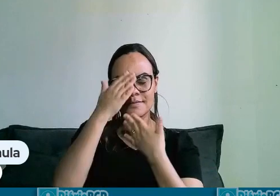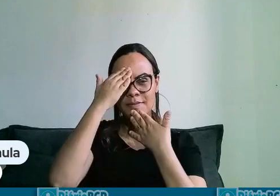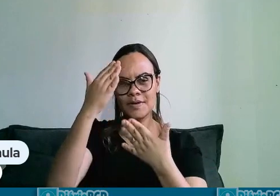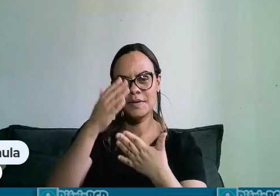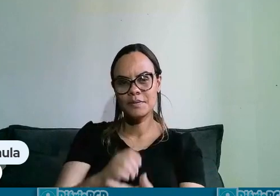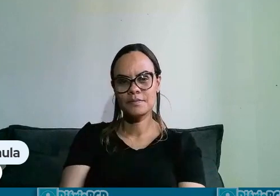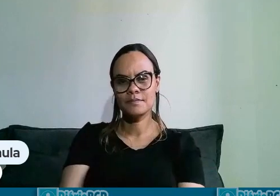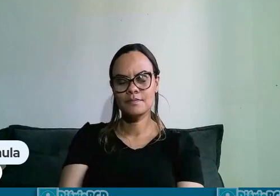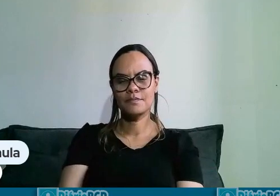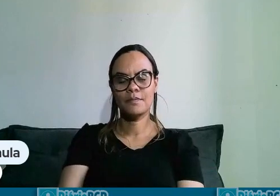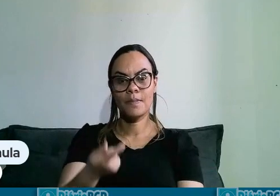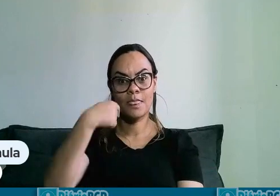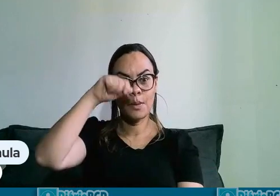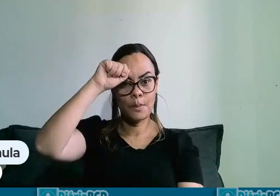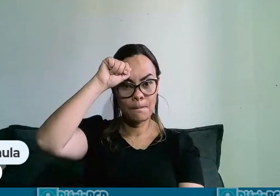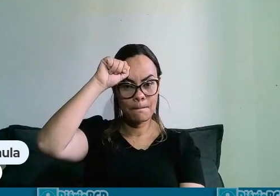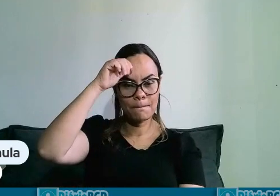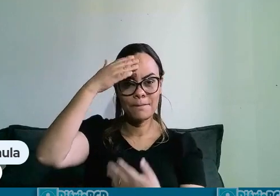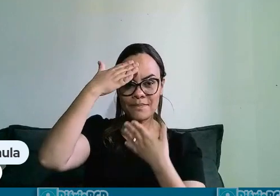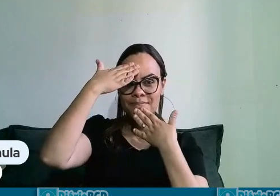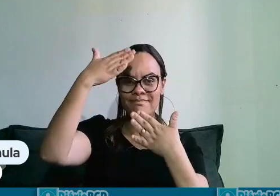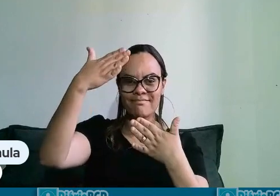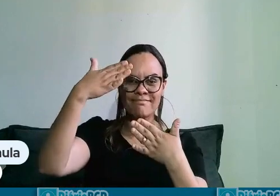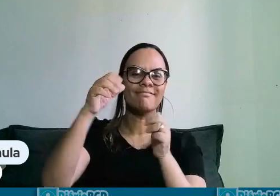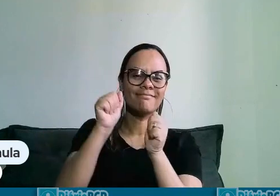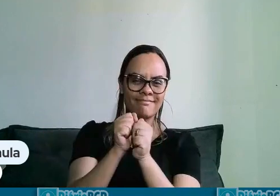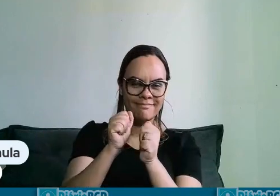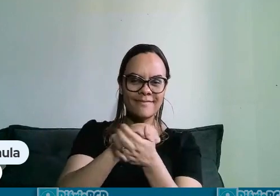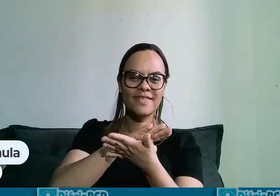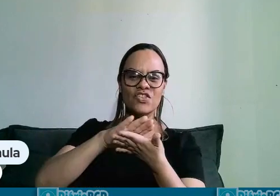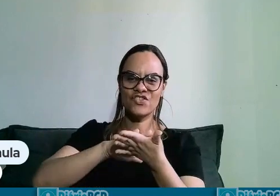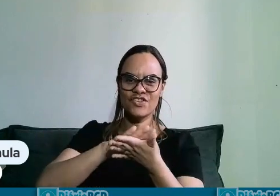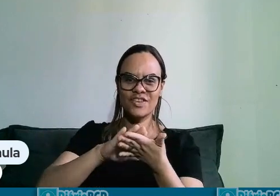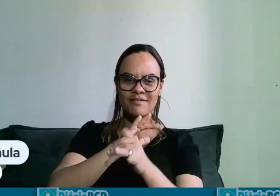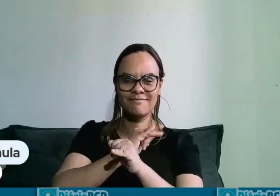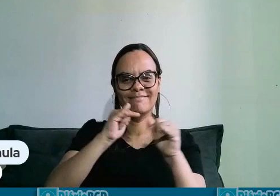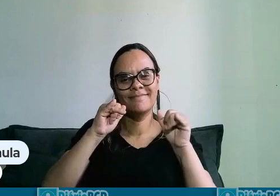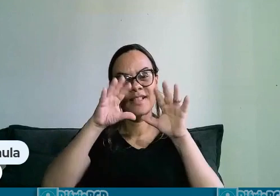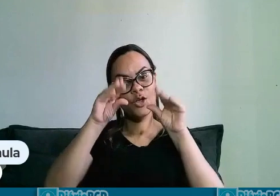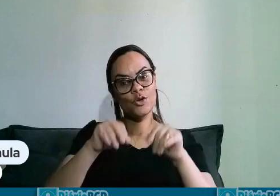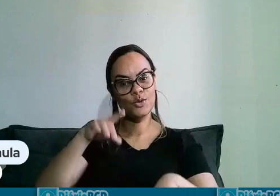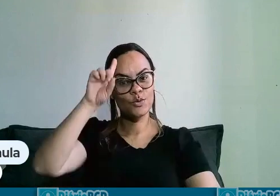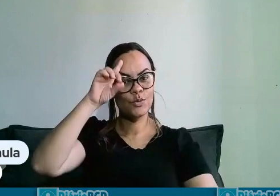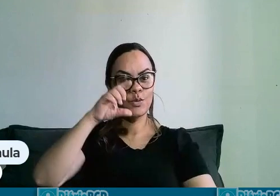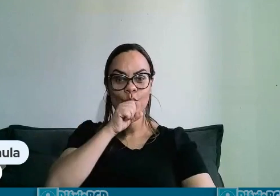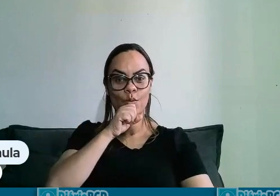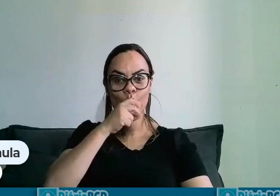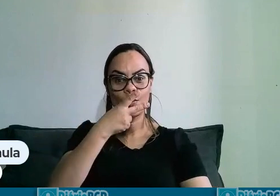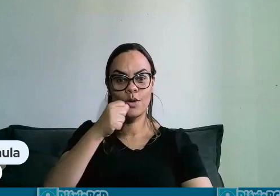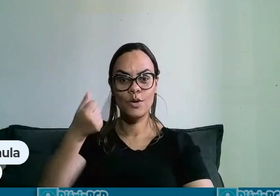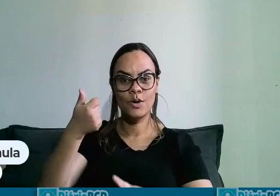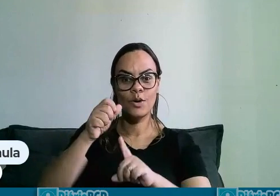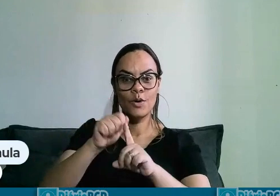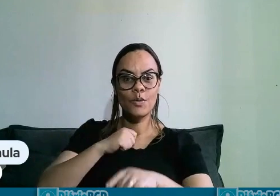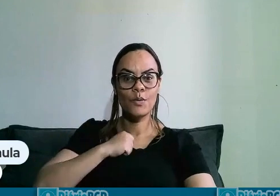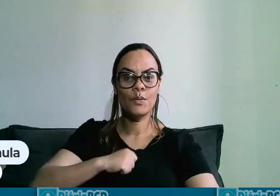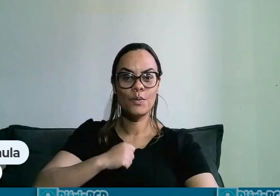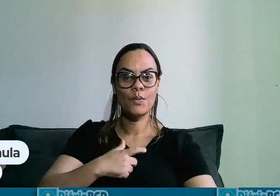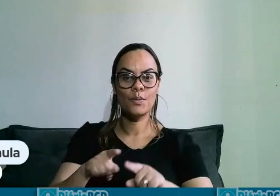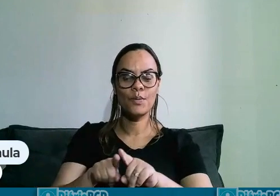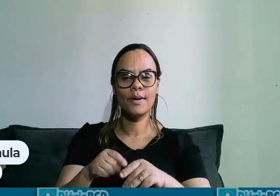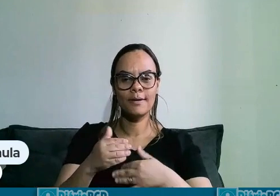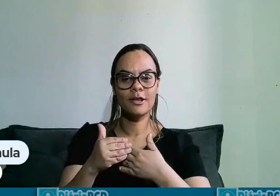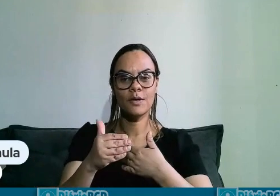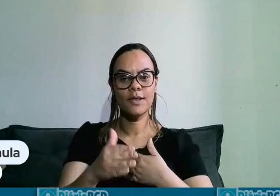obrigado. Ana Paula Navarrete, muito obrigado por estar conosco na transmissão da noite deste sábado, 26 de agosto. E nós vamos